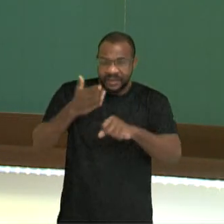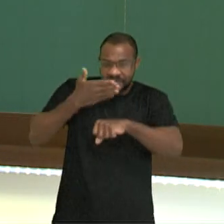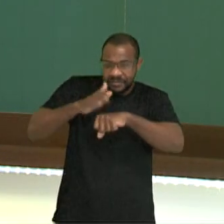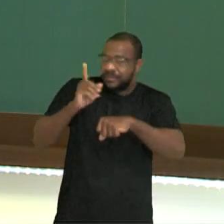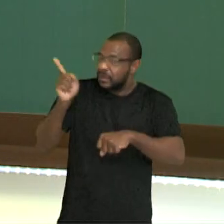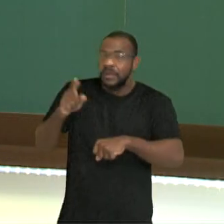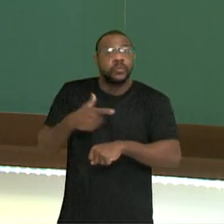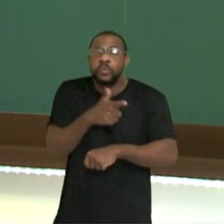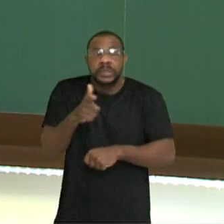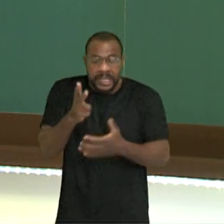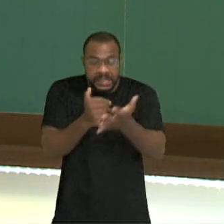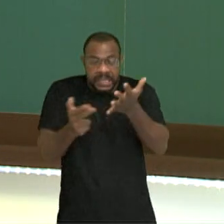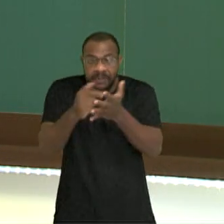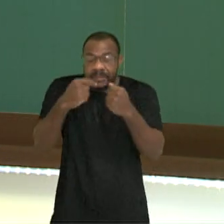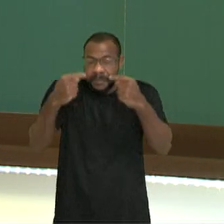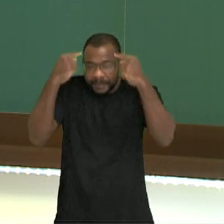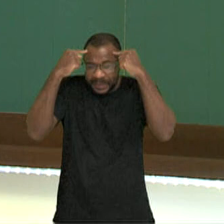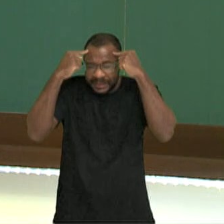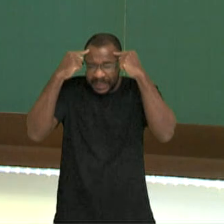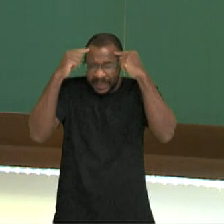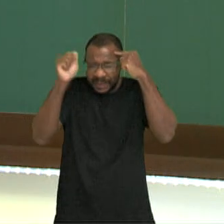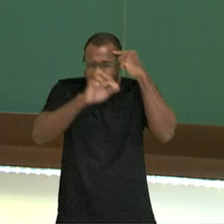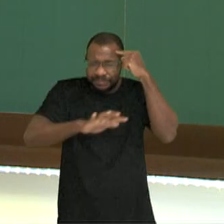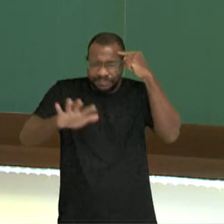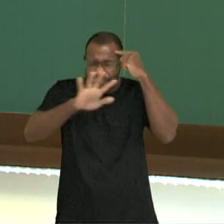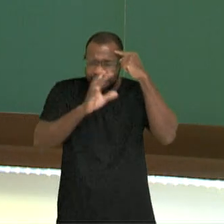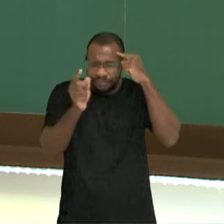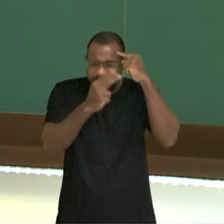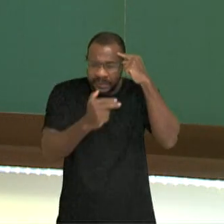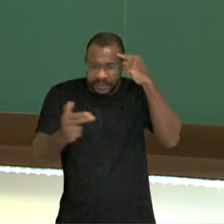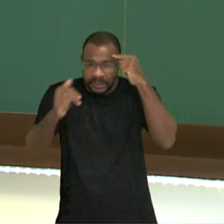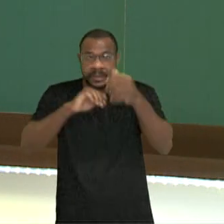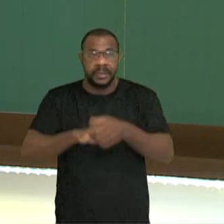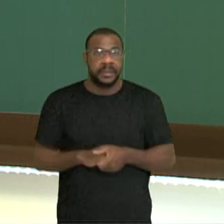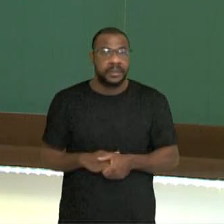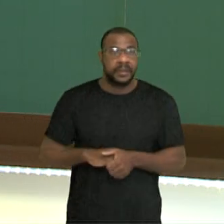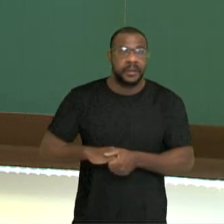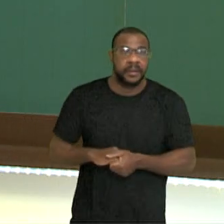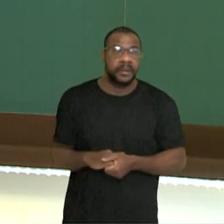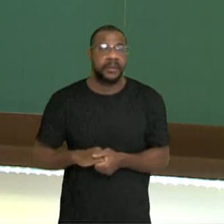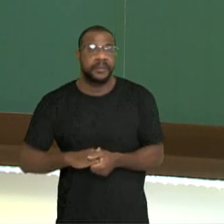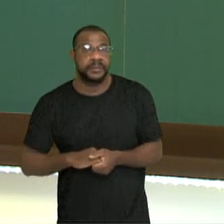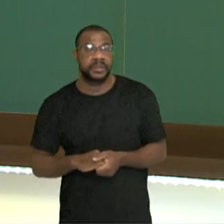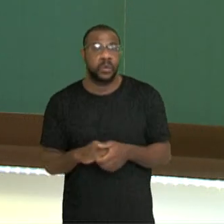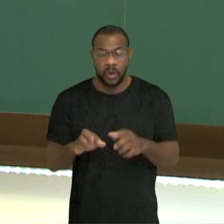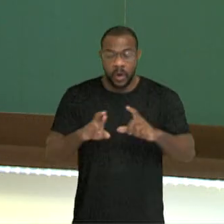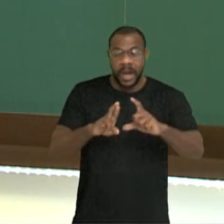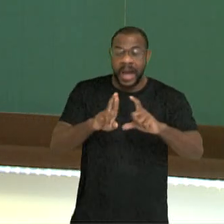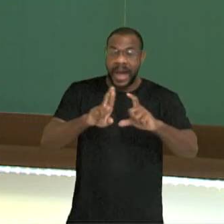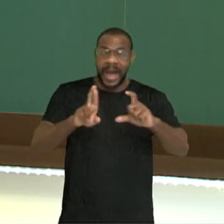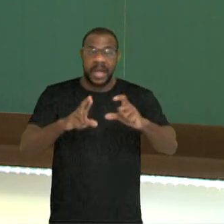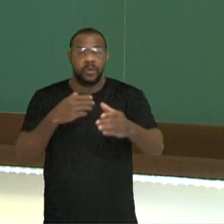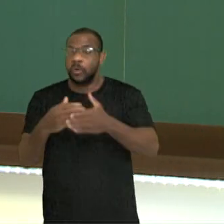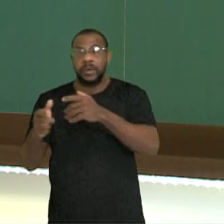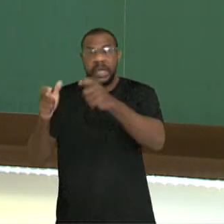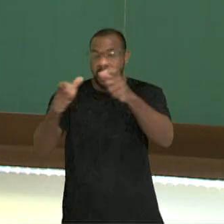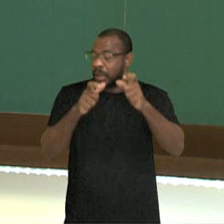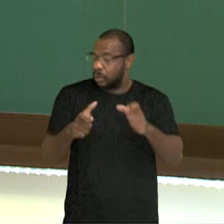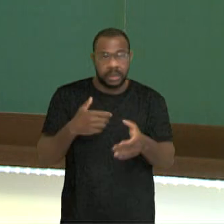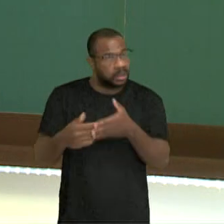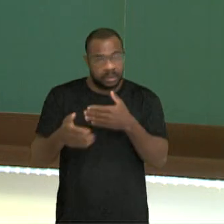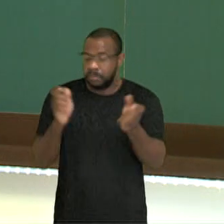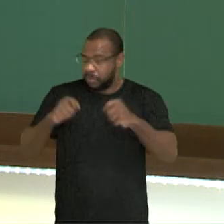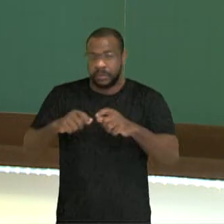essa ideia. Lembrando sempre que o raio poderia ser representado em qualquer posição e temos essa